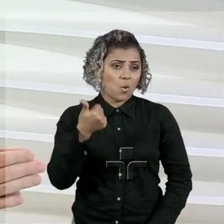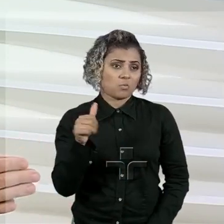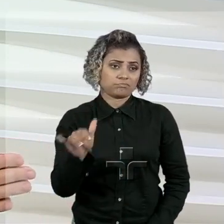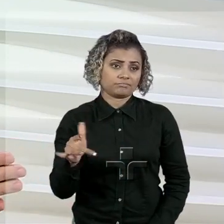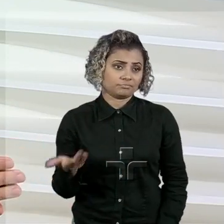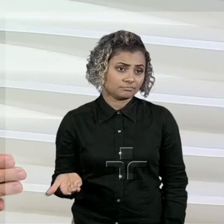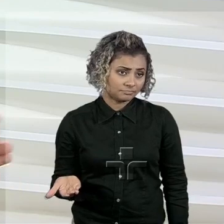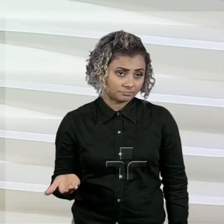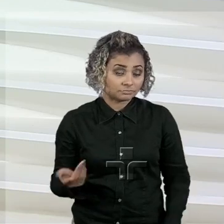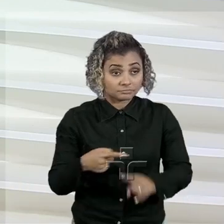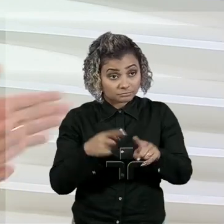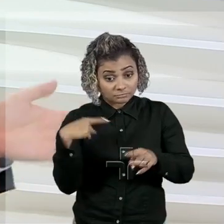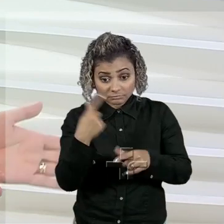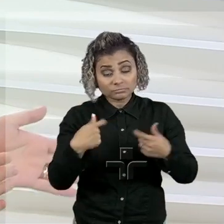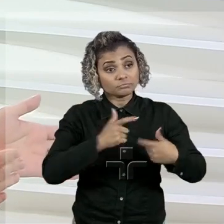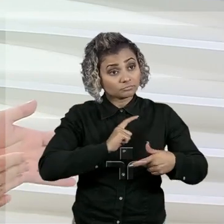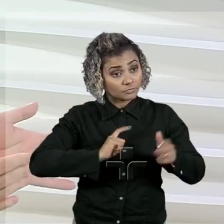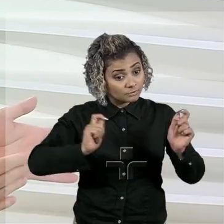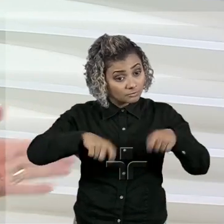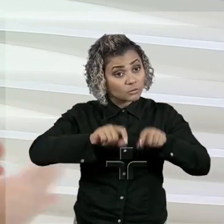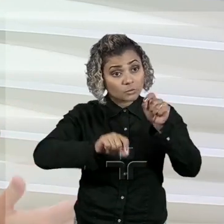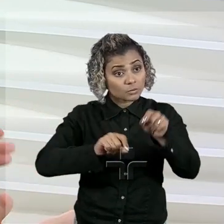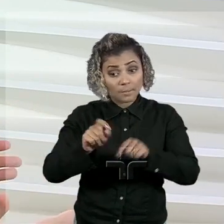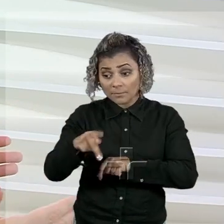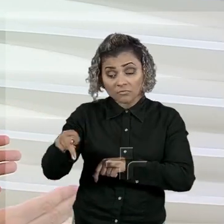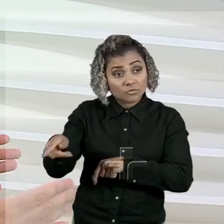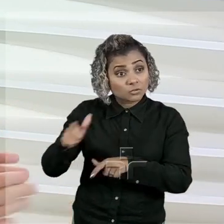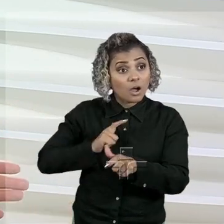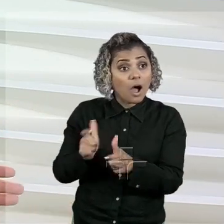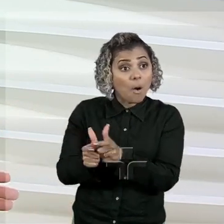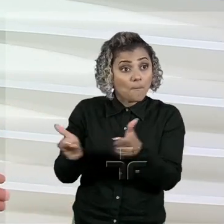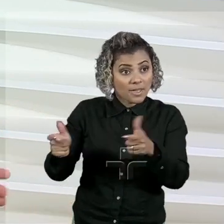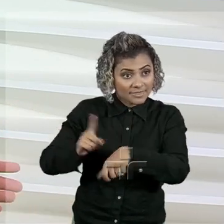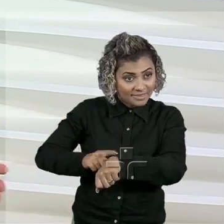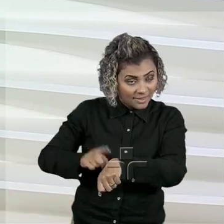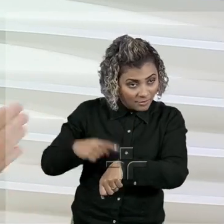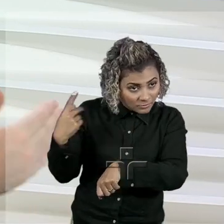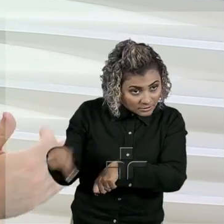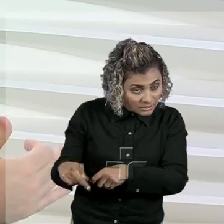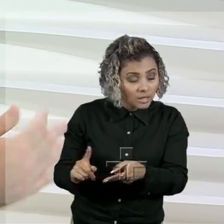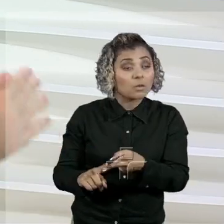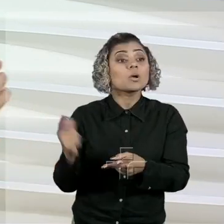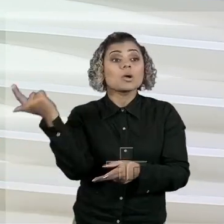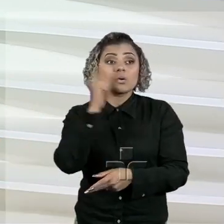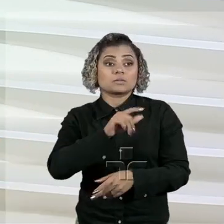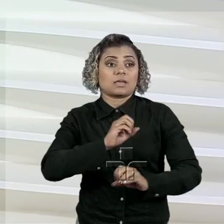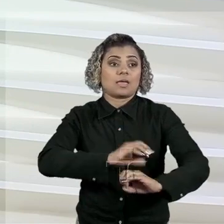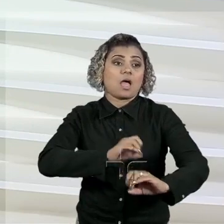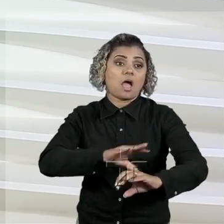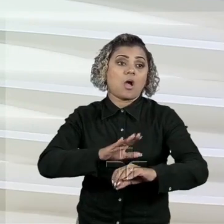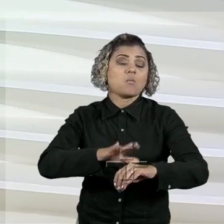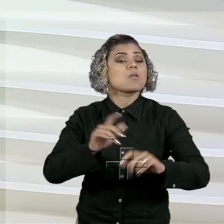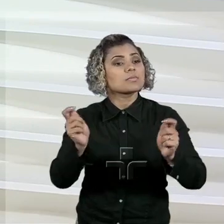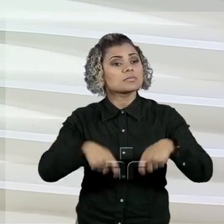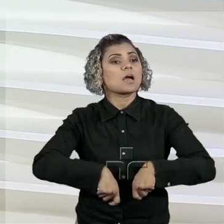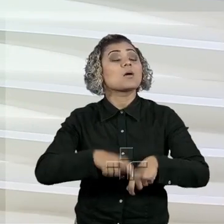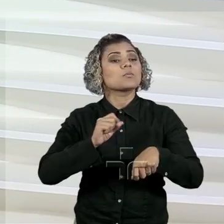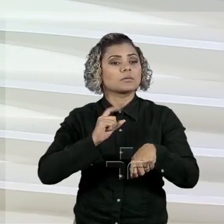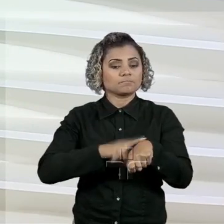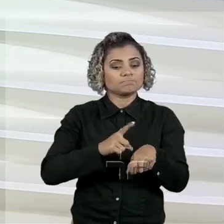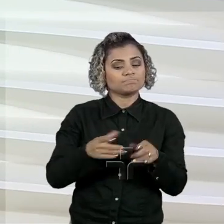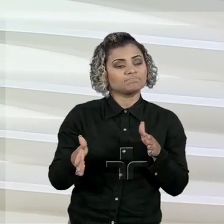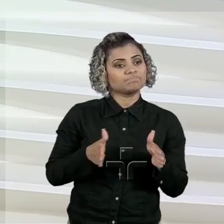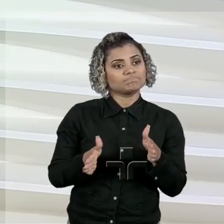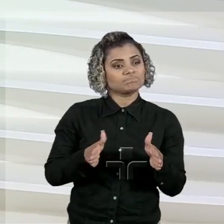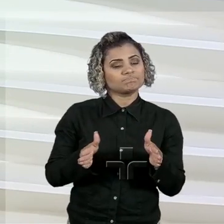Então, nós temos um potencial para dizer para o professor, olha, aumenta o seu tempo, você consegue, inclusive, dar mais aulas dentro de um mesmo turno. Isso é